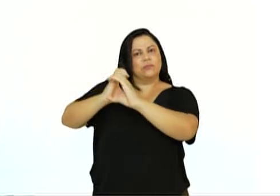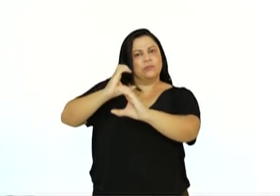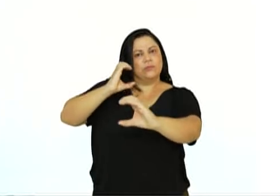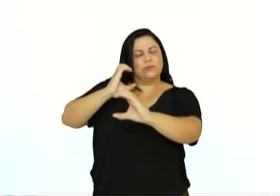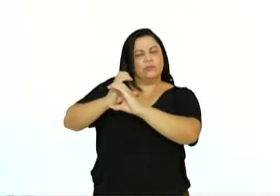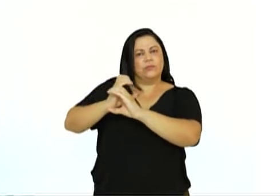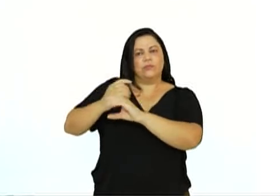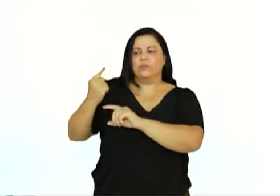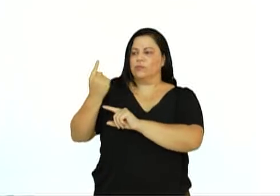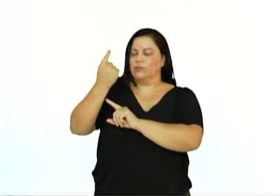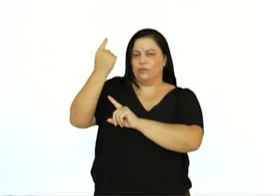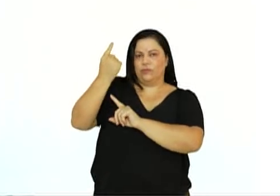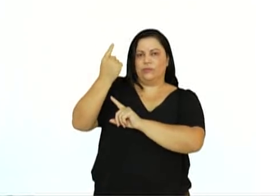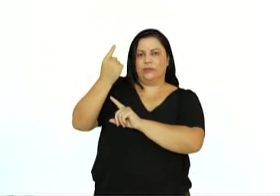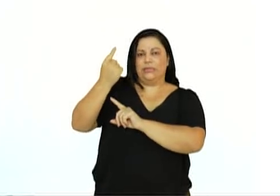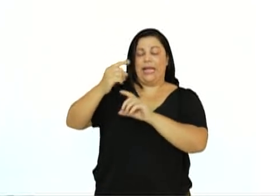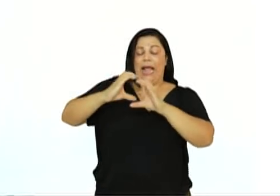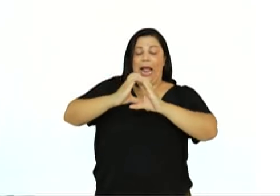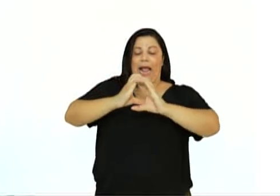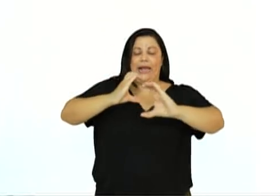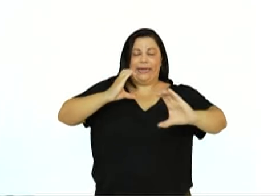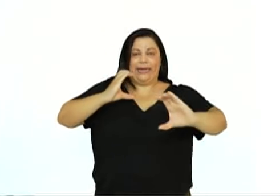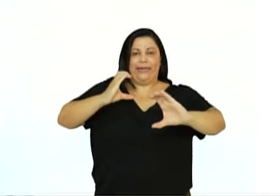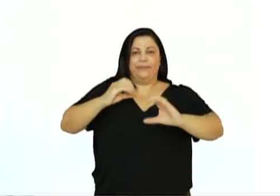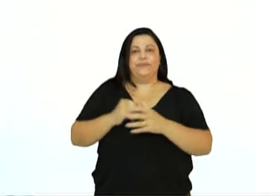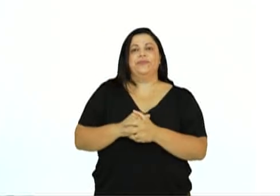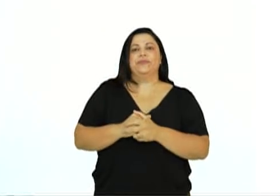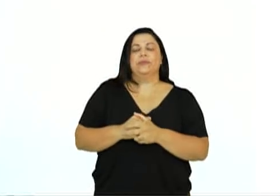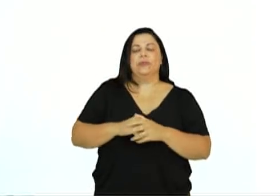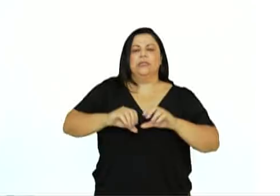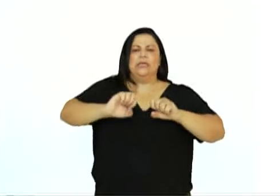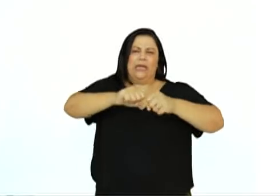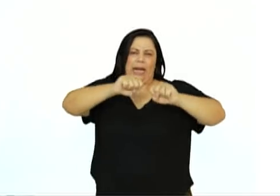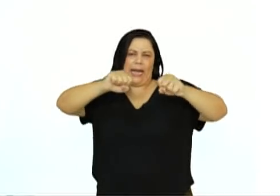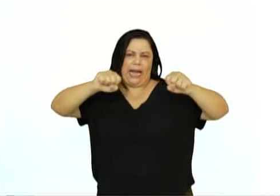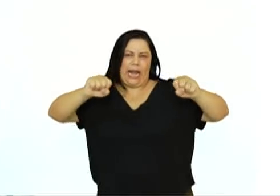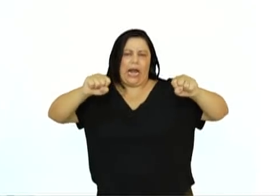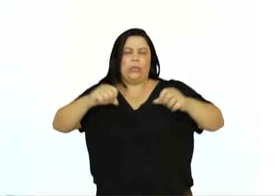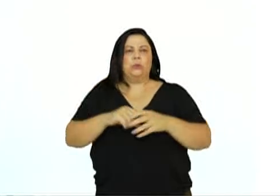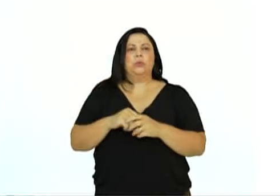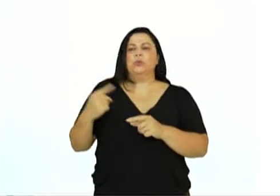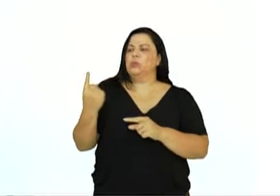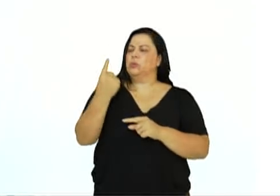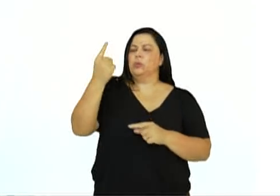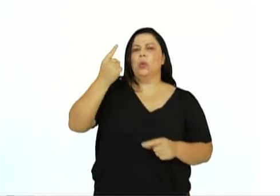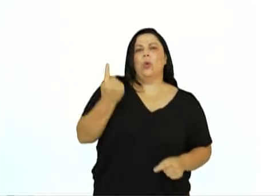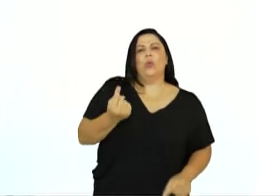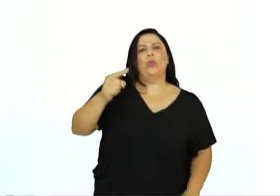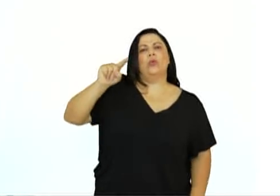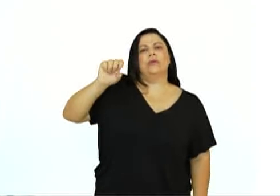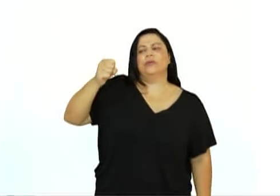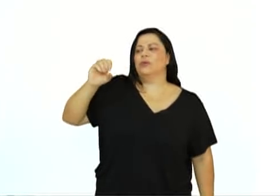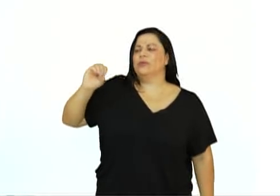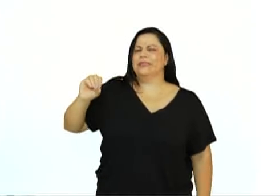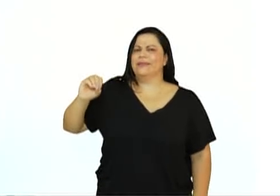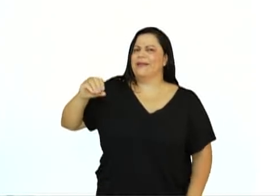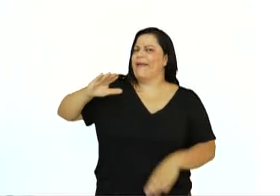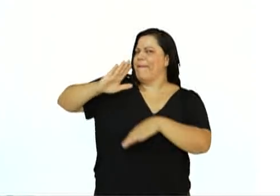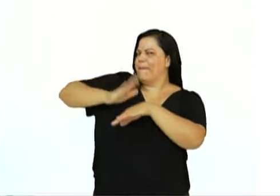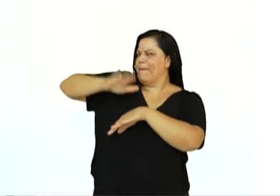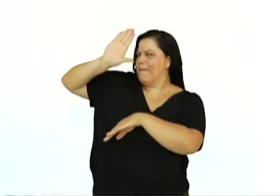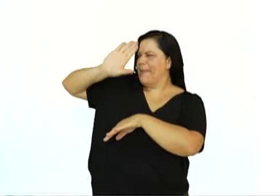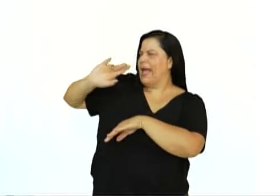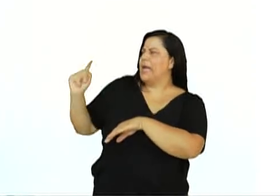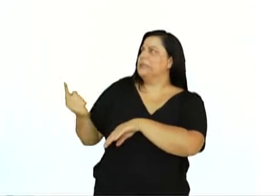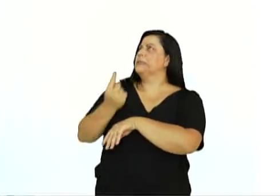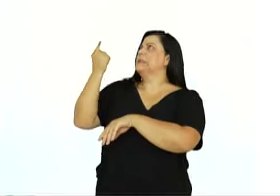de 1,20 m de largura por 1,80 m de altura. Então, se a gente olha esse aqueduto, ele tem mais de 1,80 m,